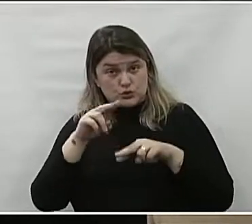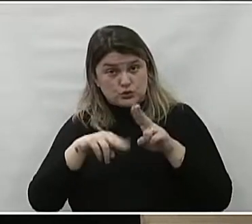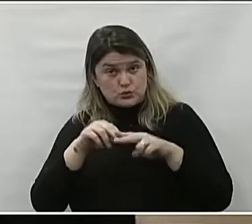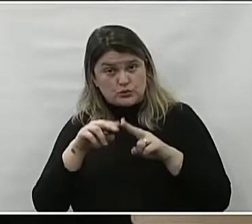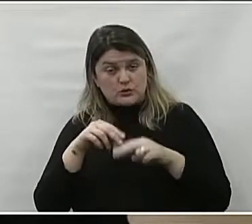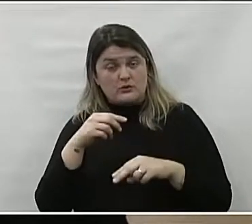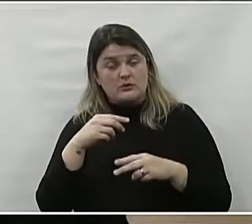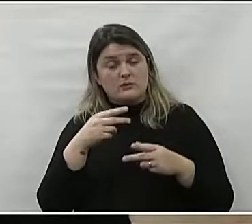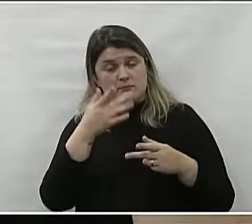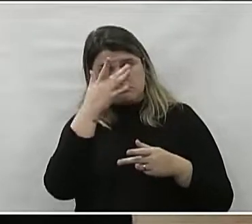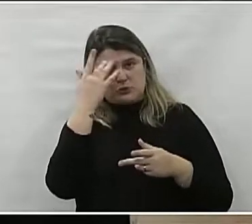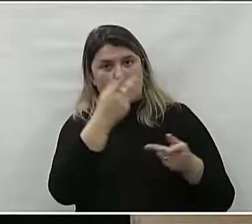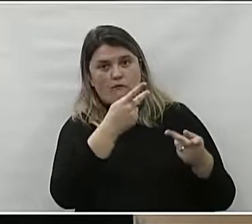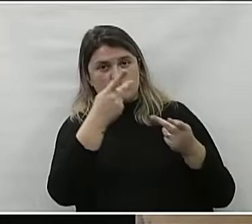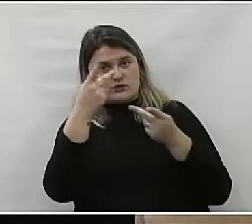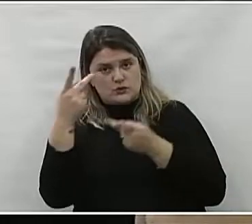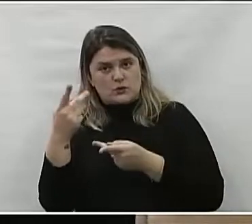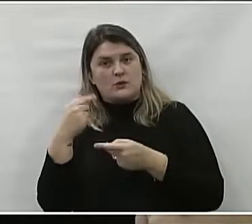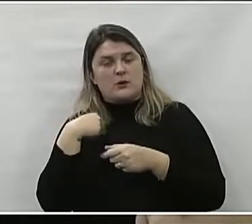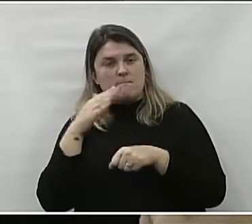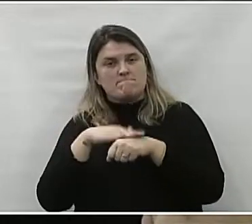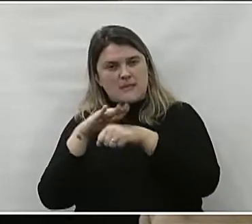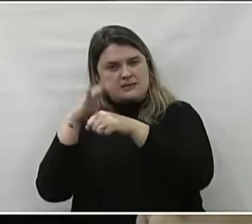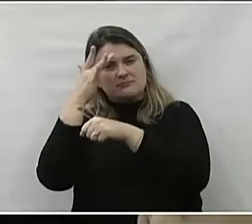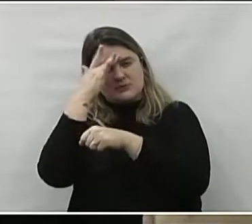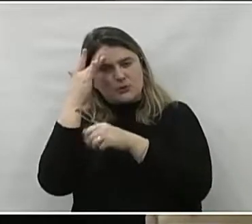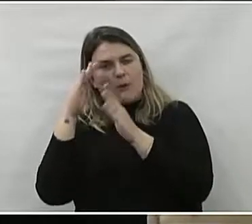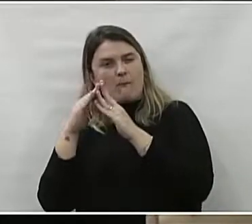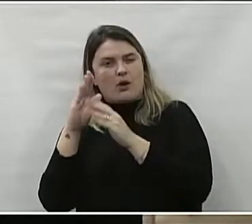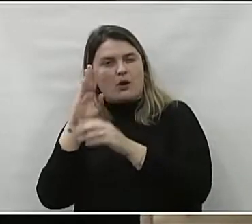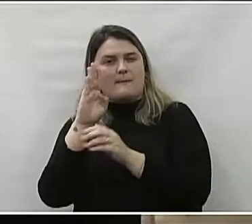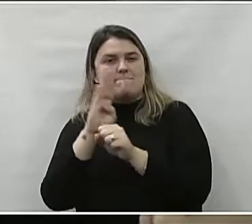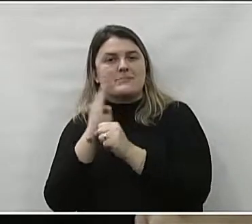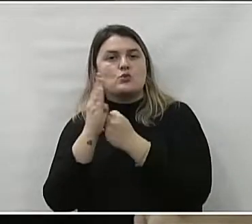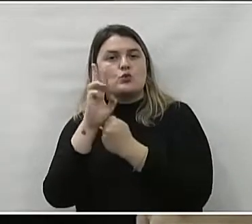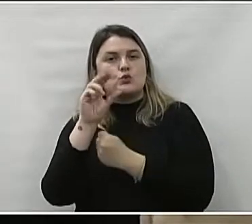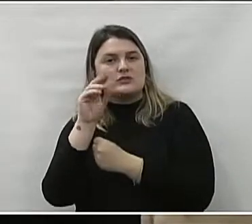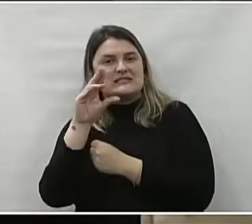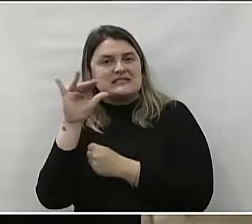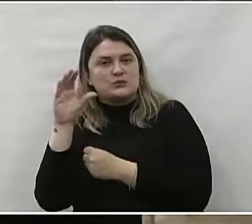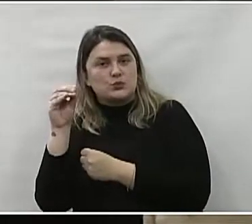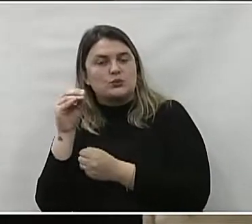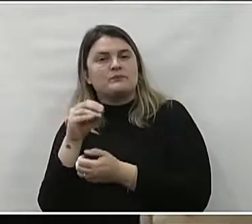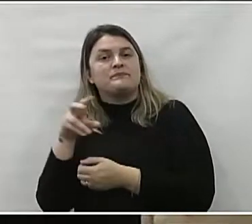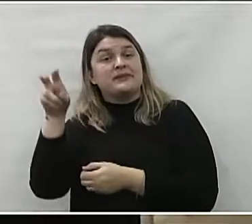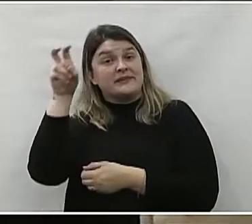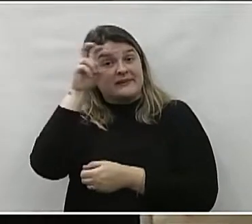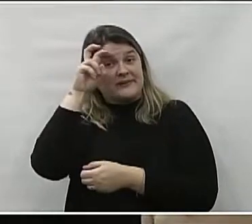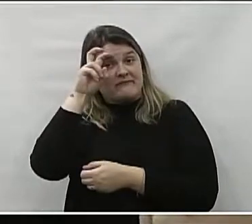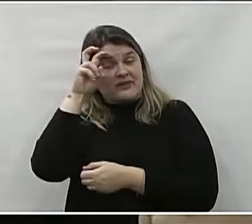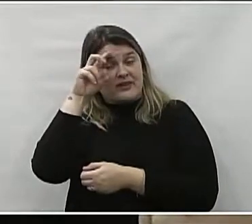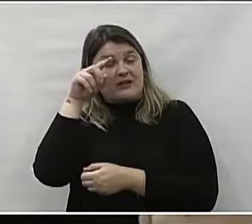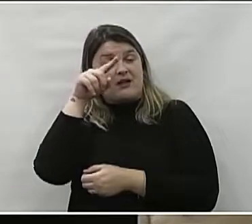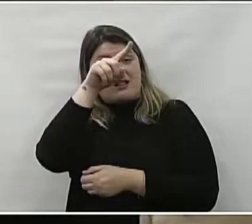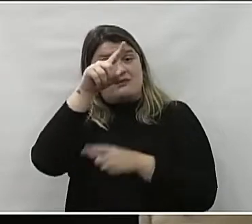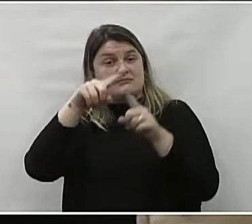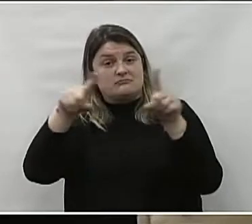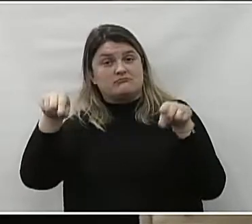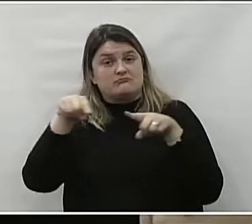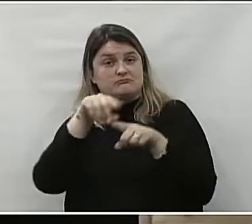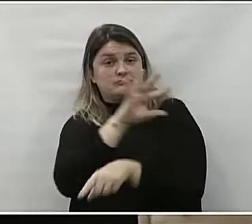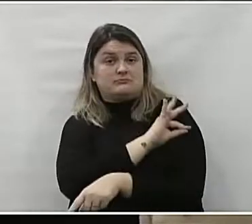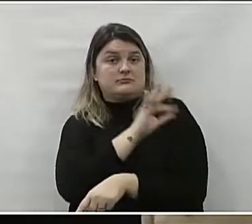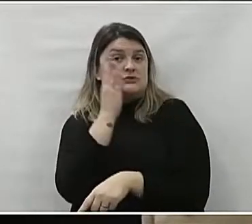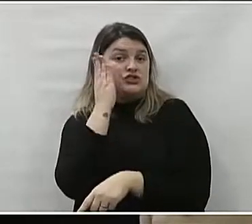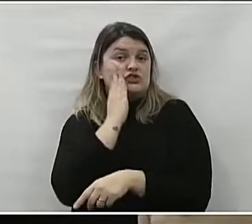eu fui convidado ali né levei mais alguns moradores do bairro Rocio na quinta-feira no gabinete do prefeito bashir